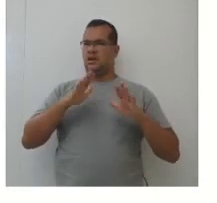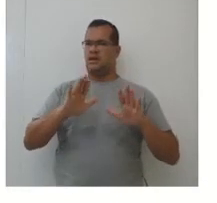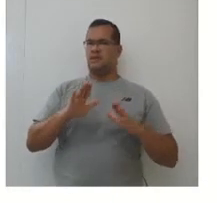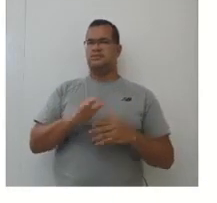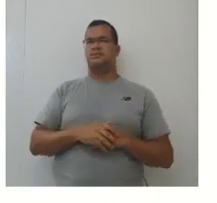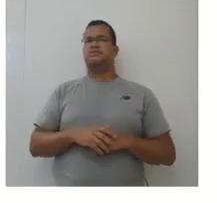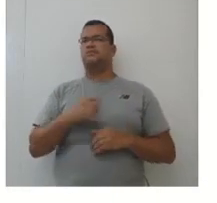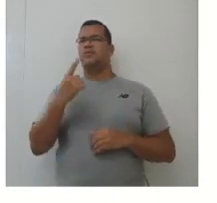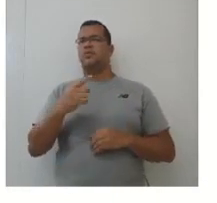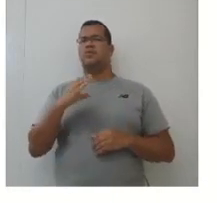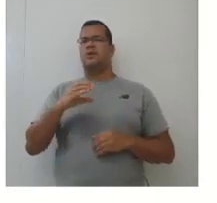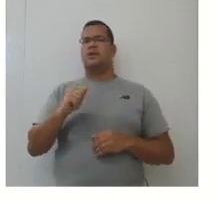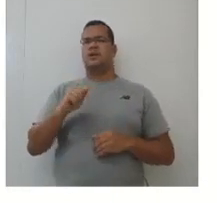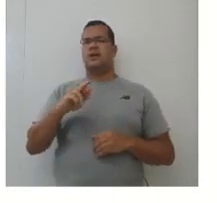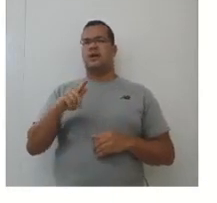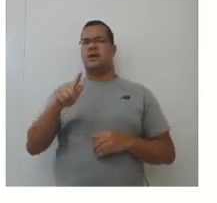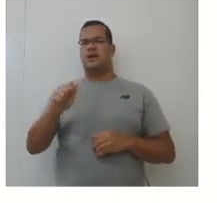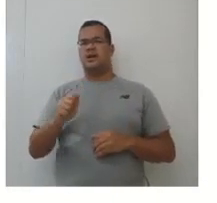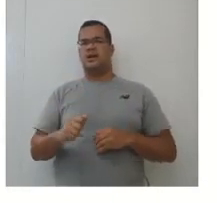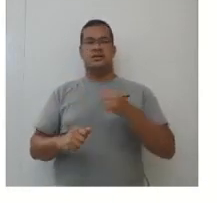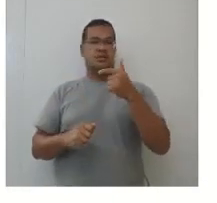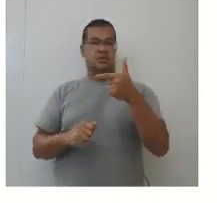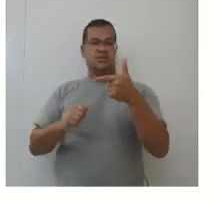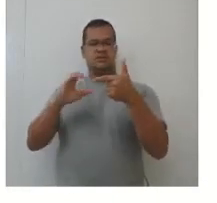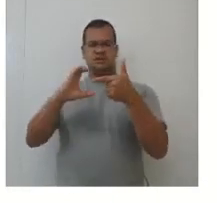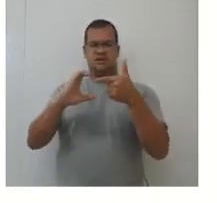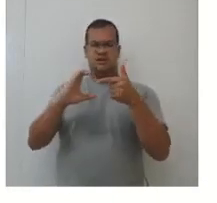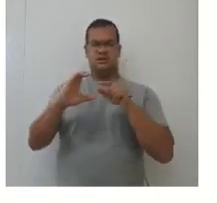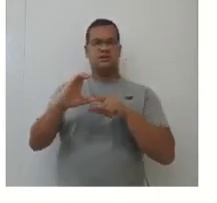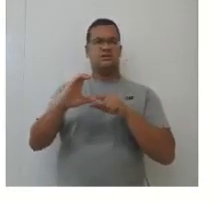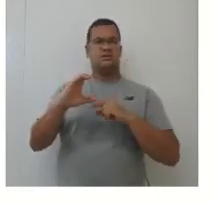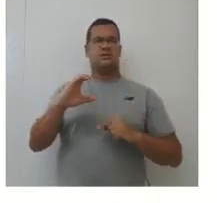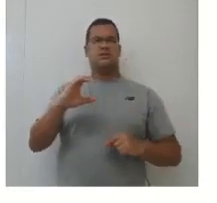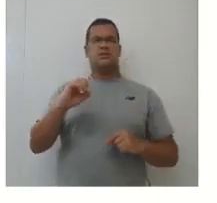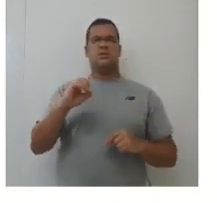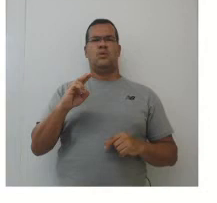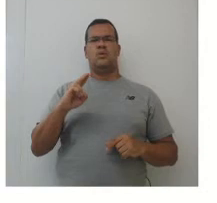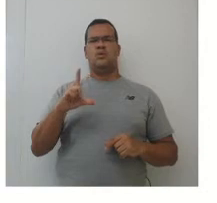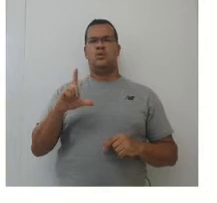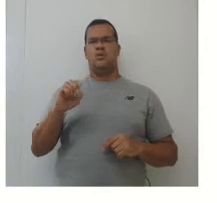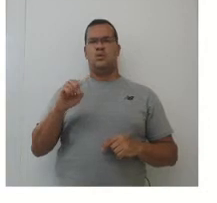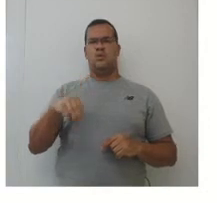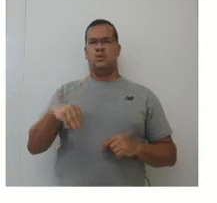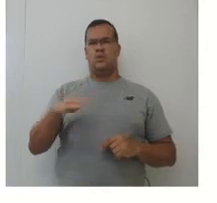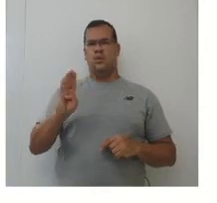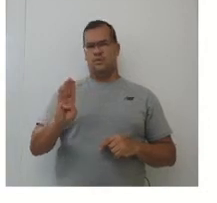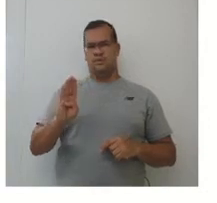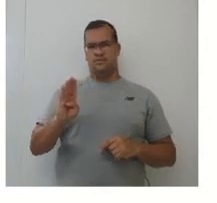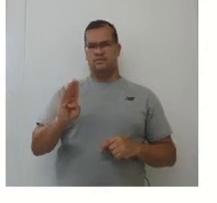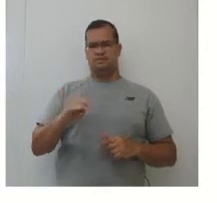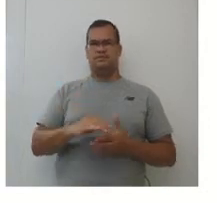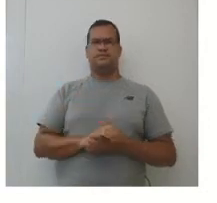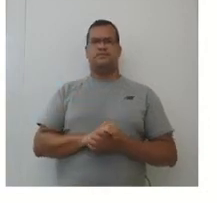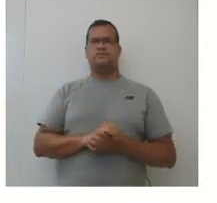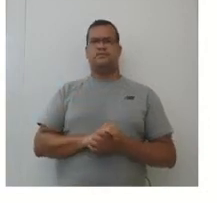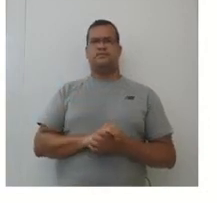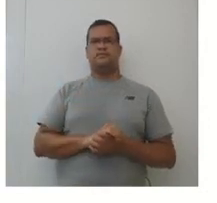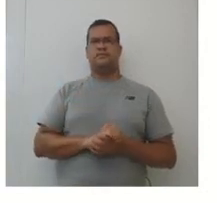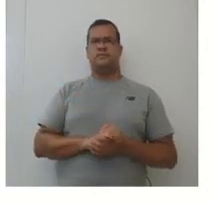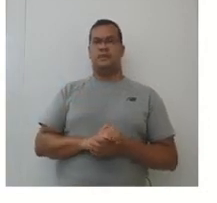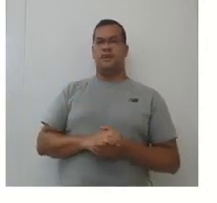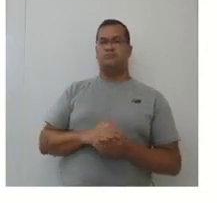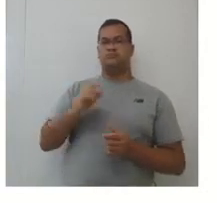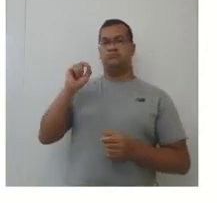Uma carga de 2C, quer dizer 2 Coulomb, é colocada no ponto M do